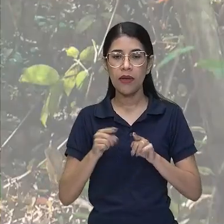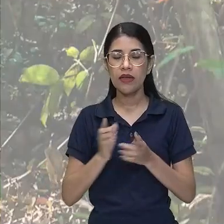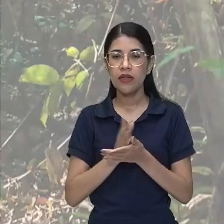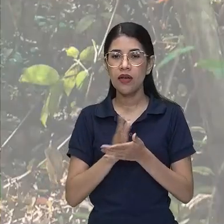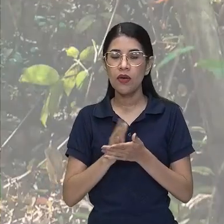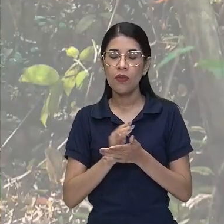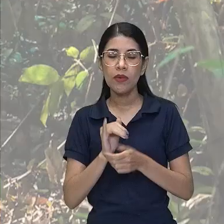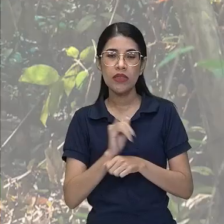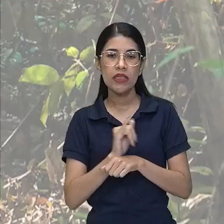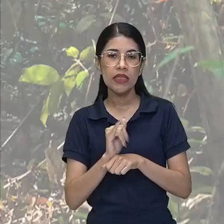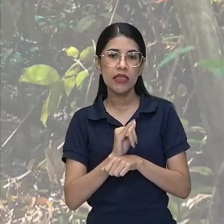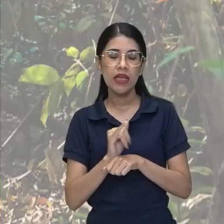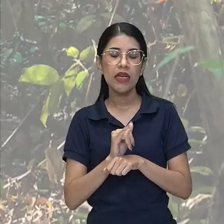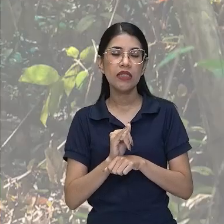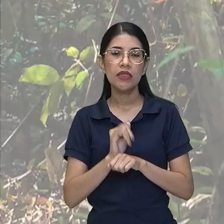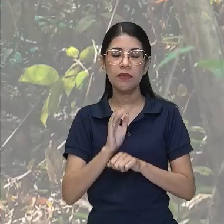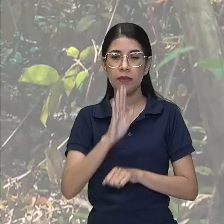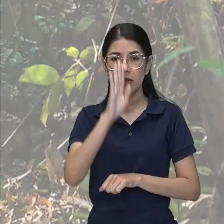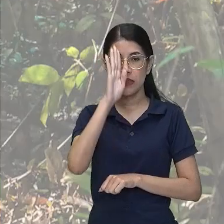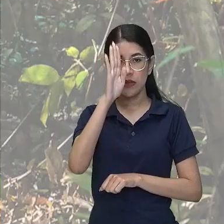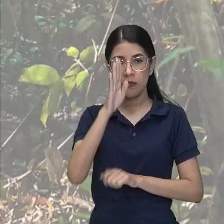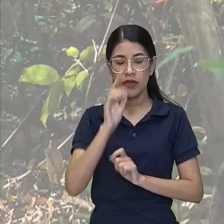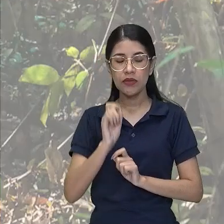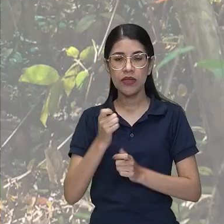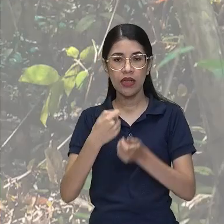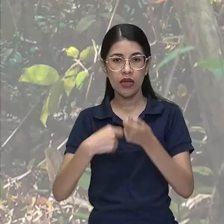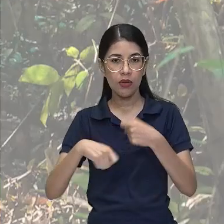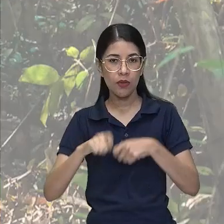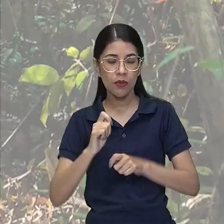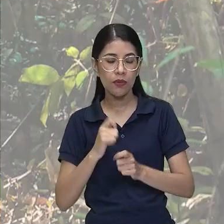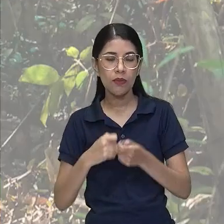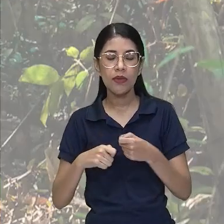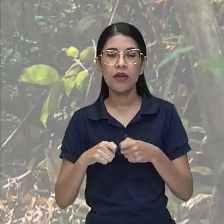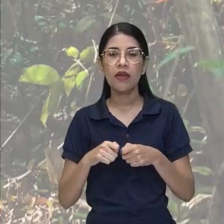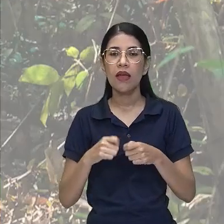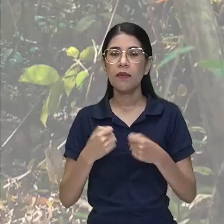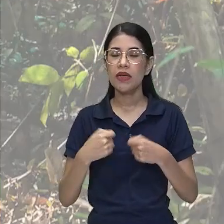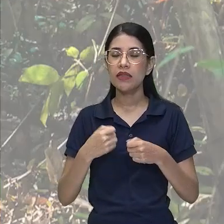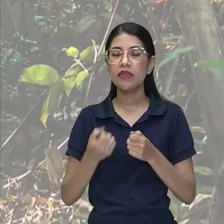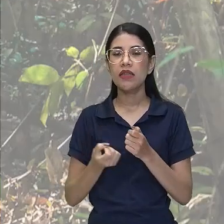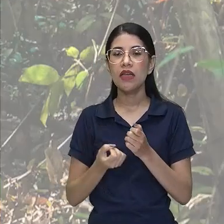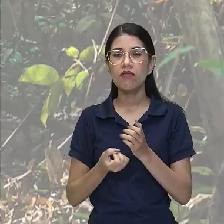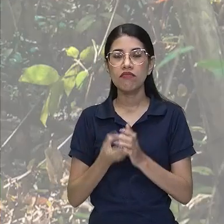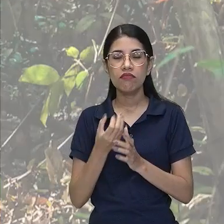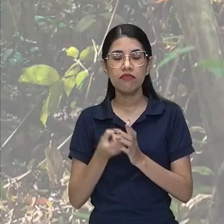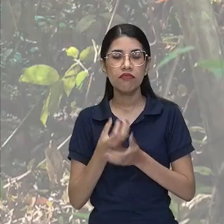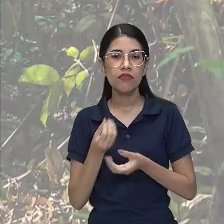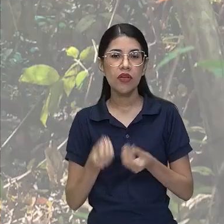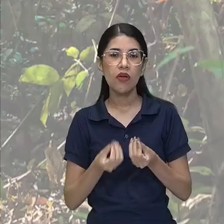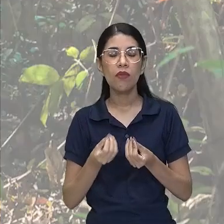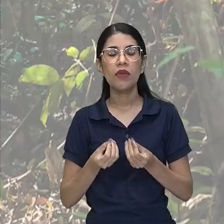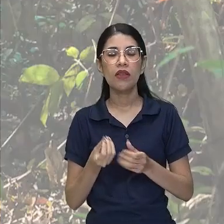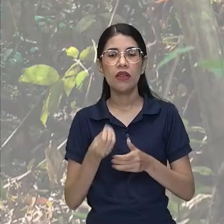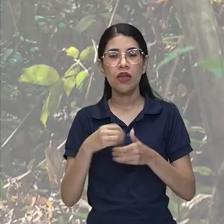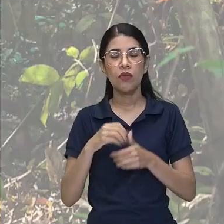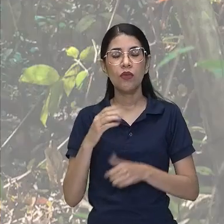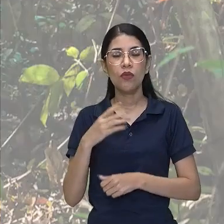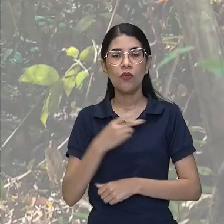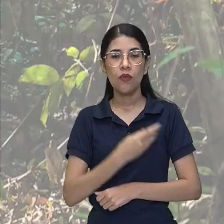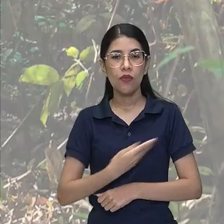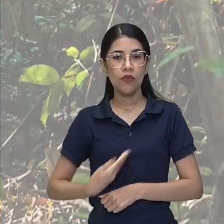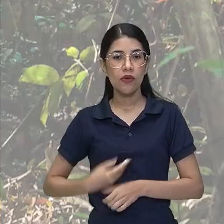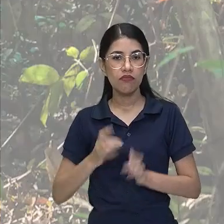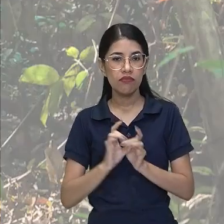algumas estratégias, em especial as estratégias econômicas, elas se reproduzem ainda nos governos democráticos, como,